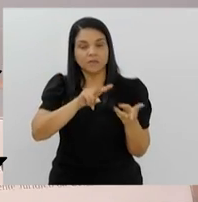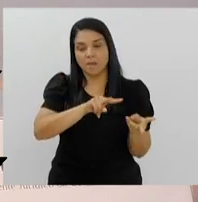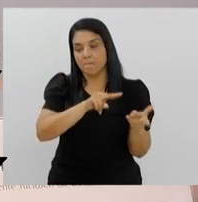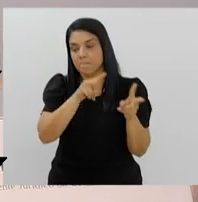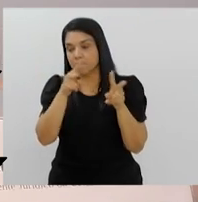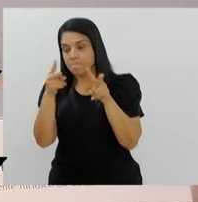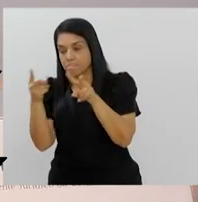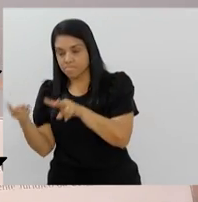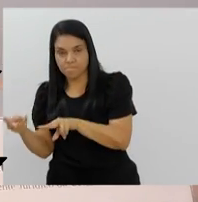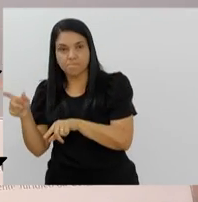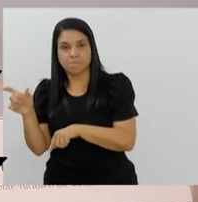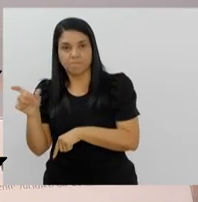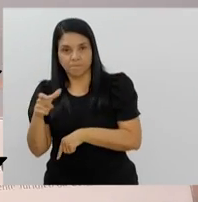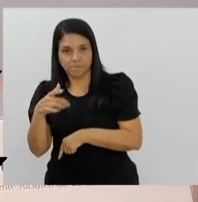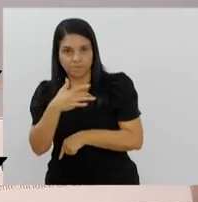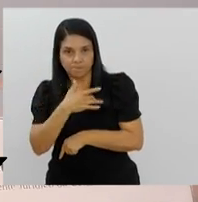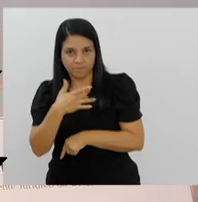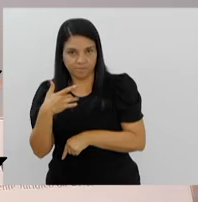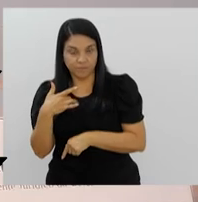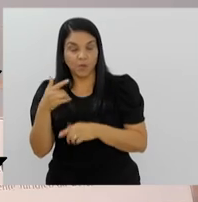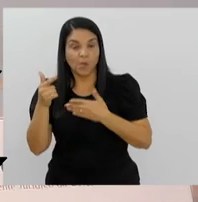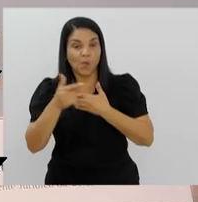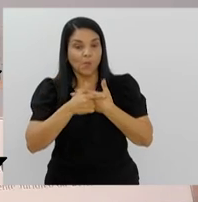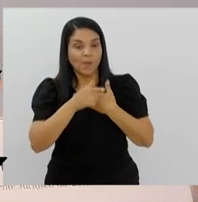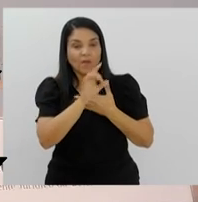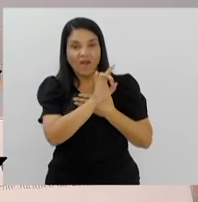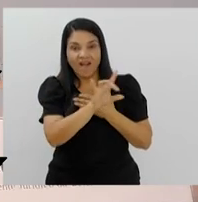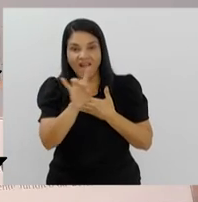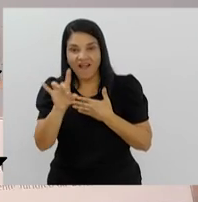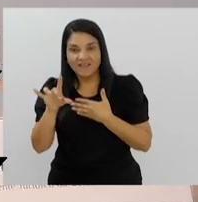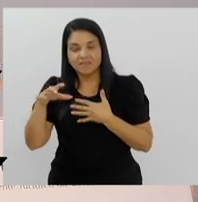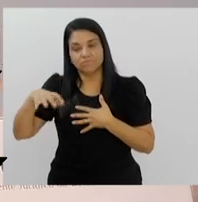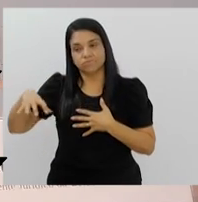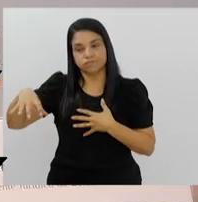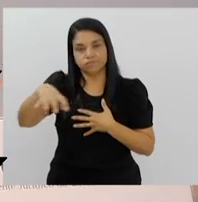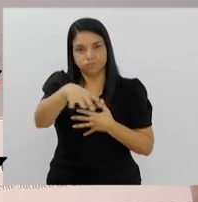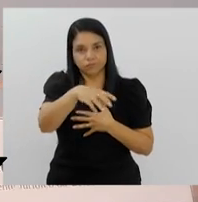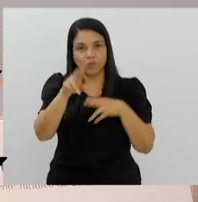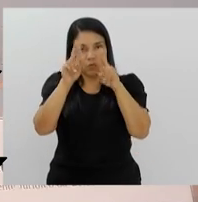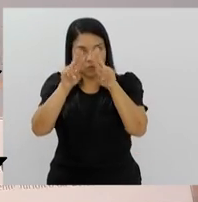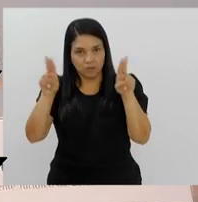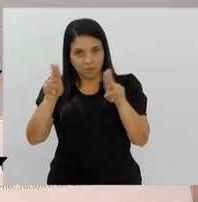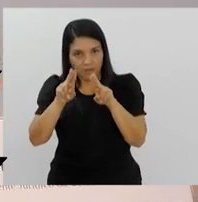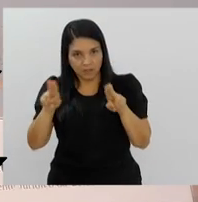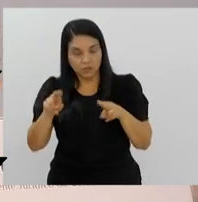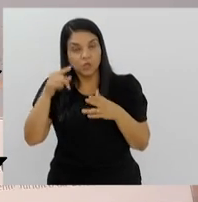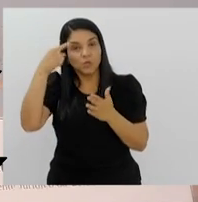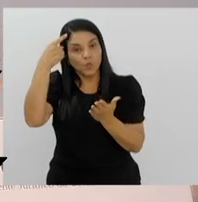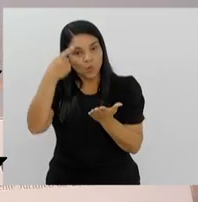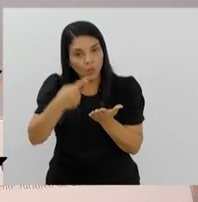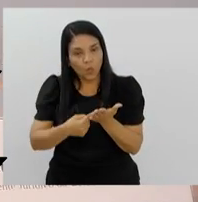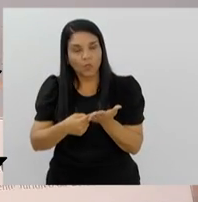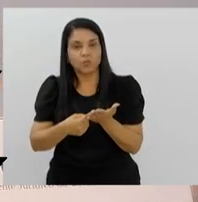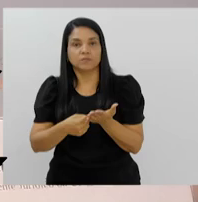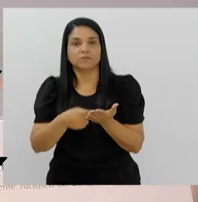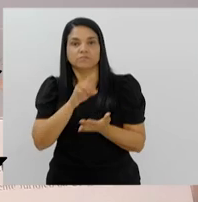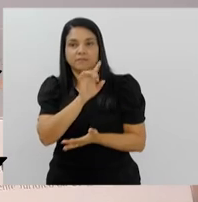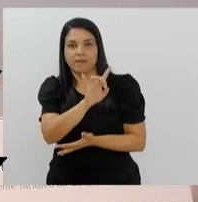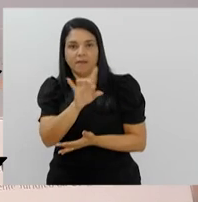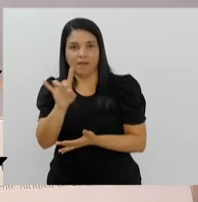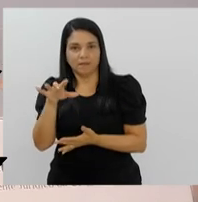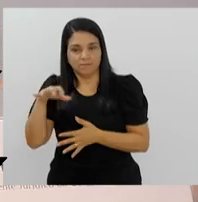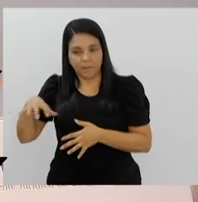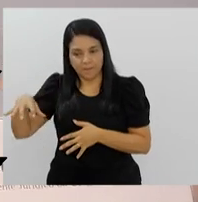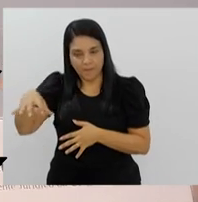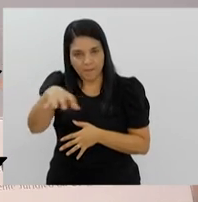carteira né e o papel de cada uma das Unimed eh e o comisso de cada um cada uma das unimeds com